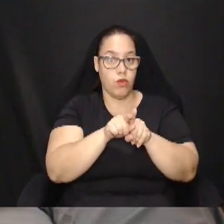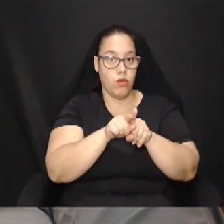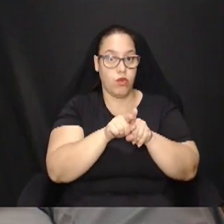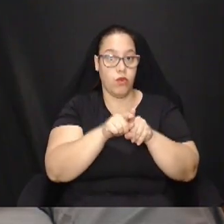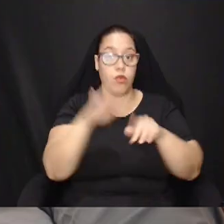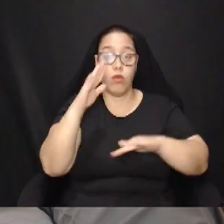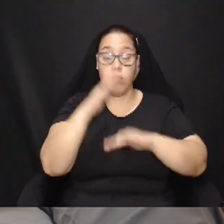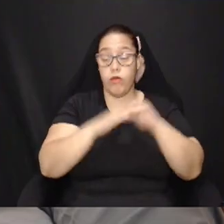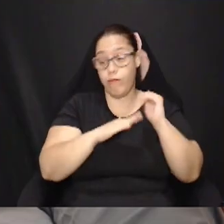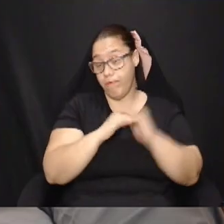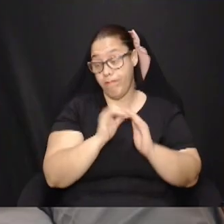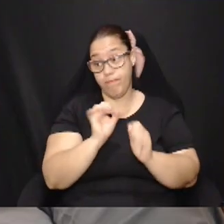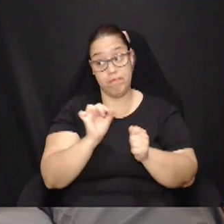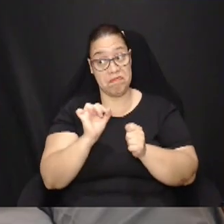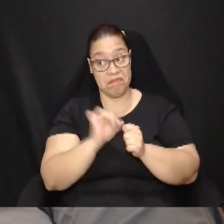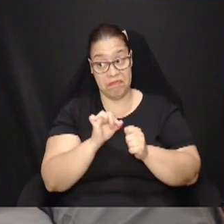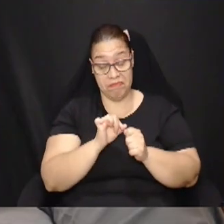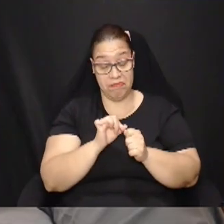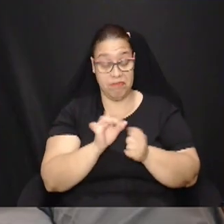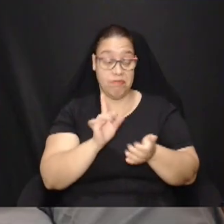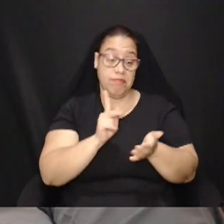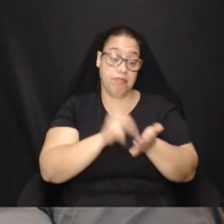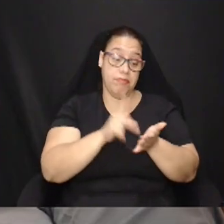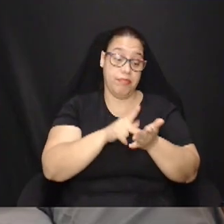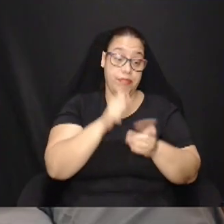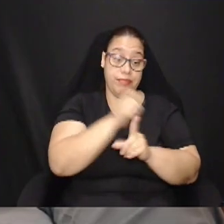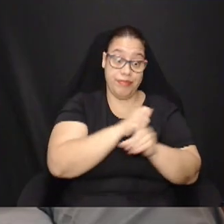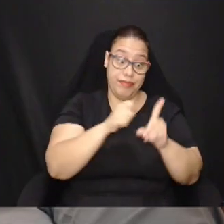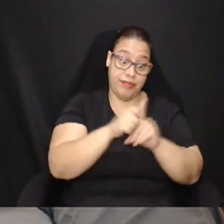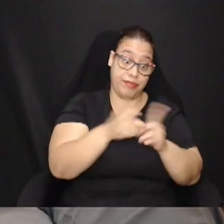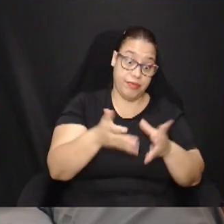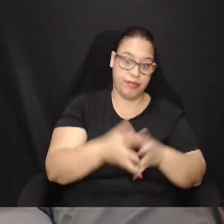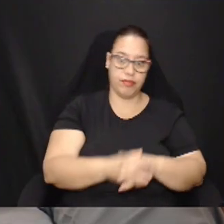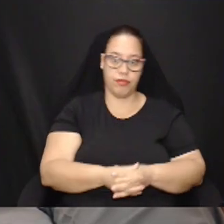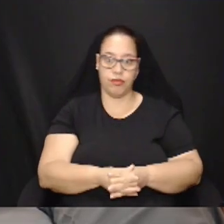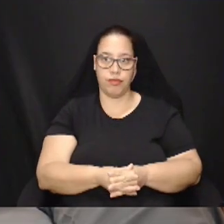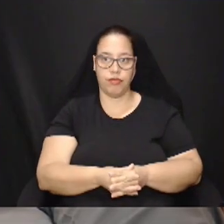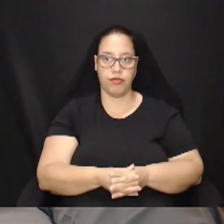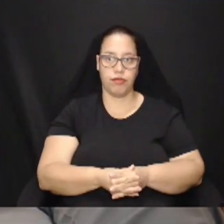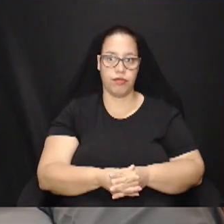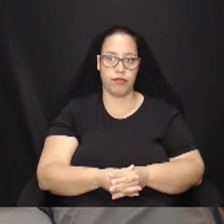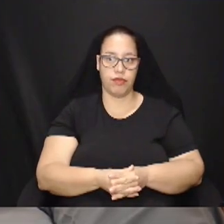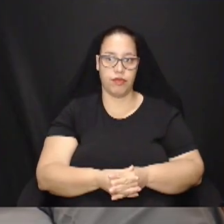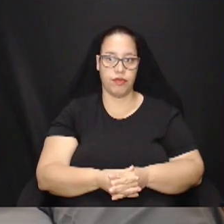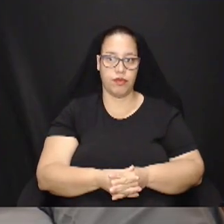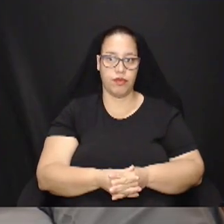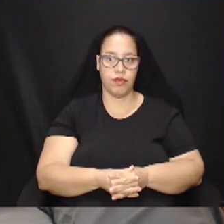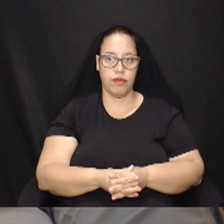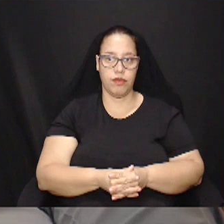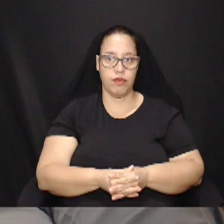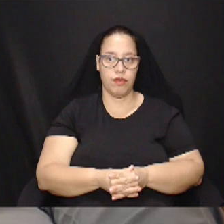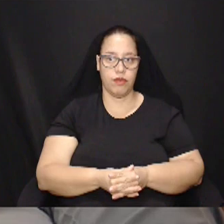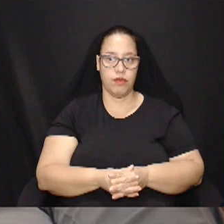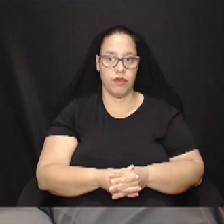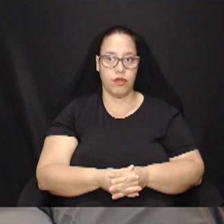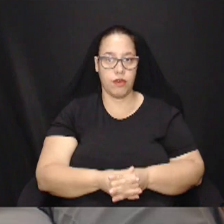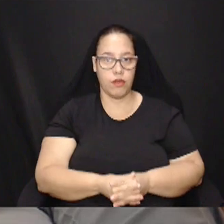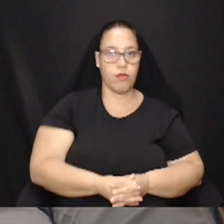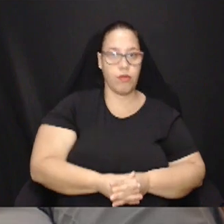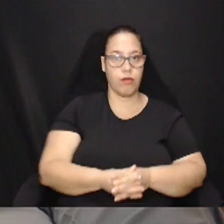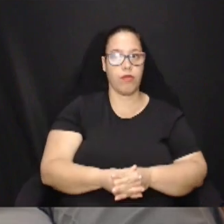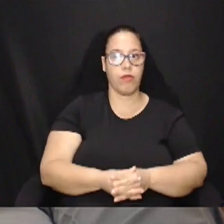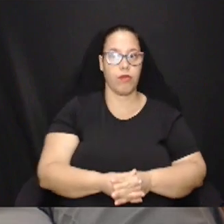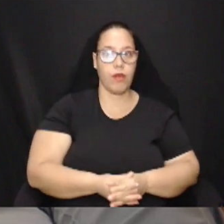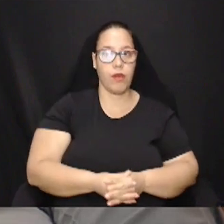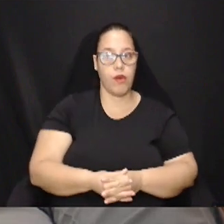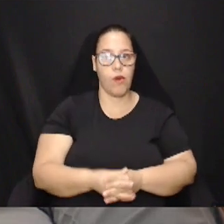e de fatos sociais, né? Então, a gente tem uma geração que está cada vez saindo mais tarde da casa dos pais,